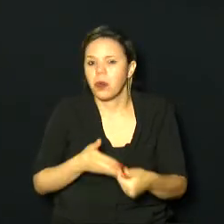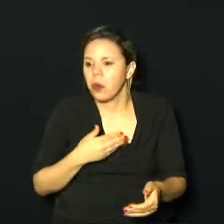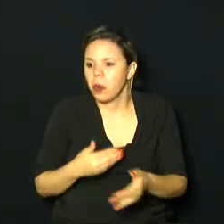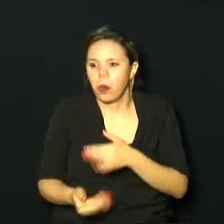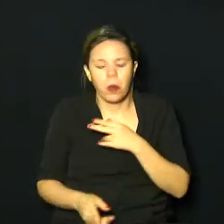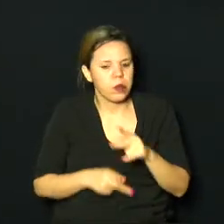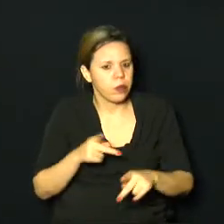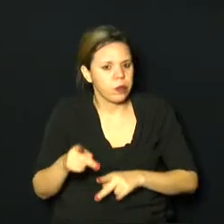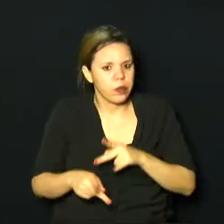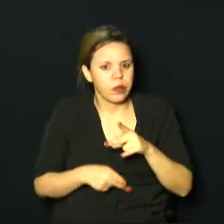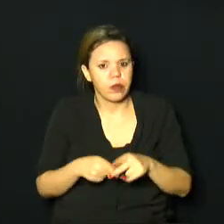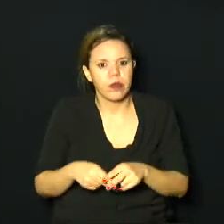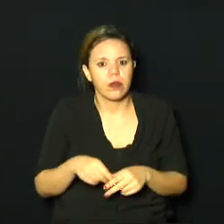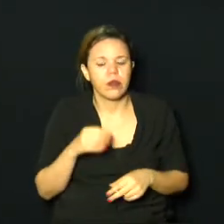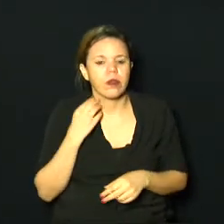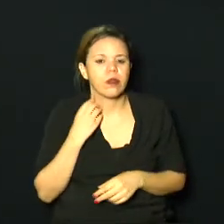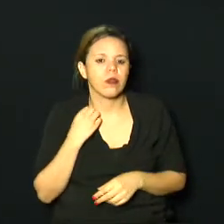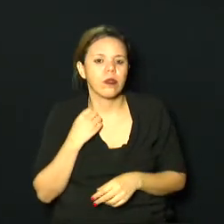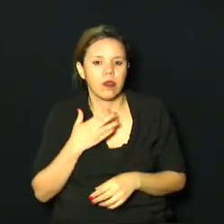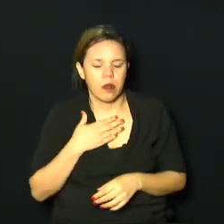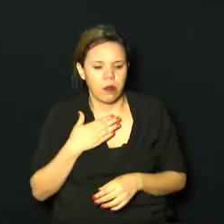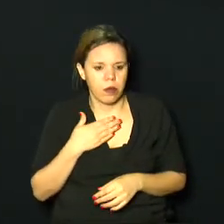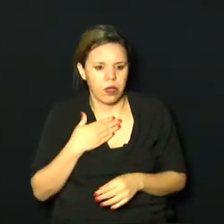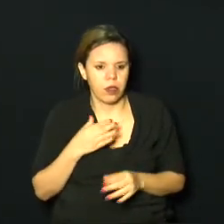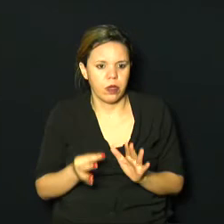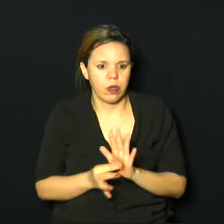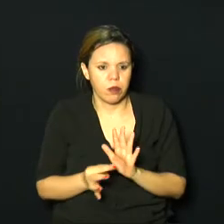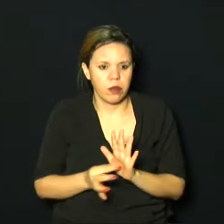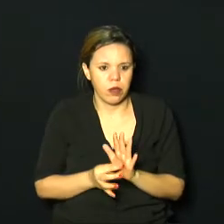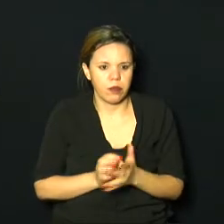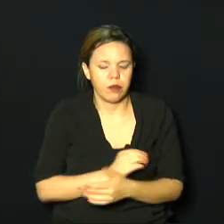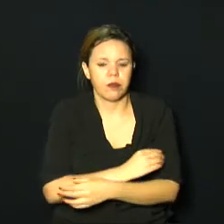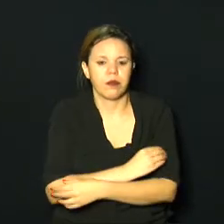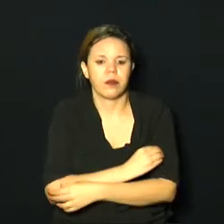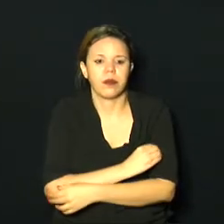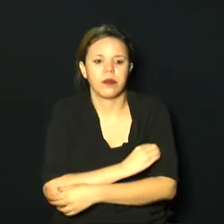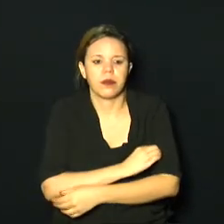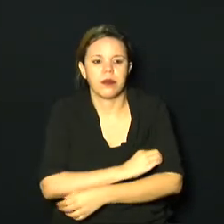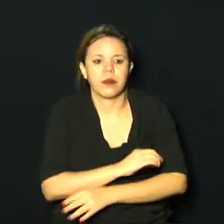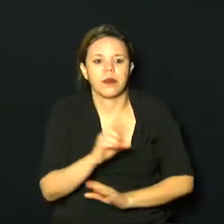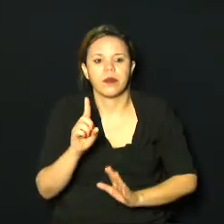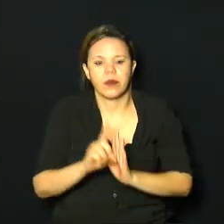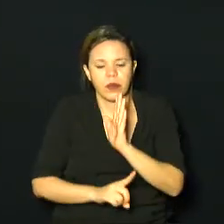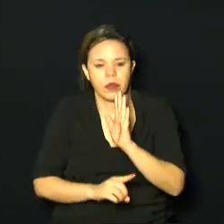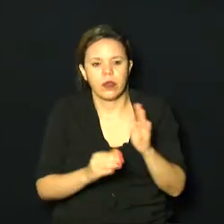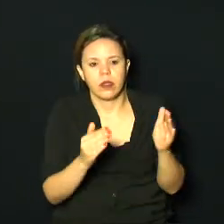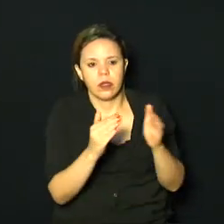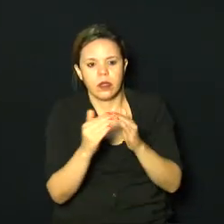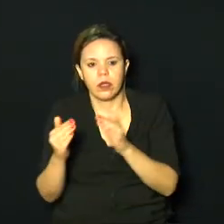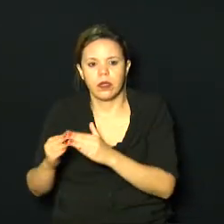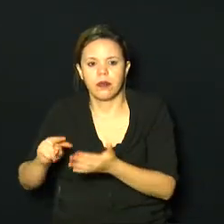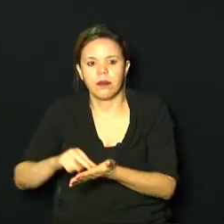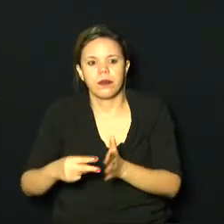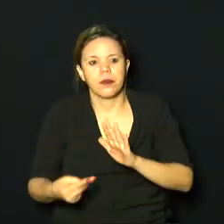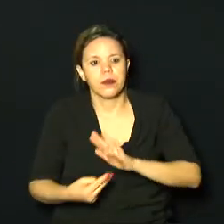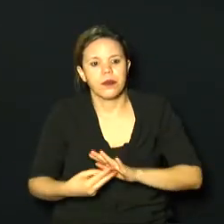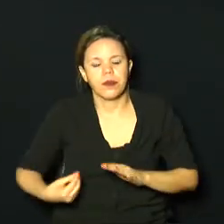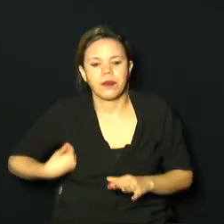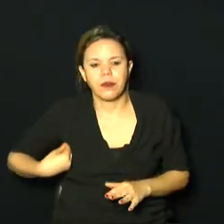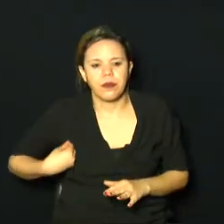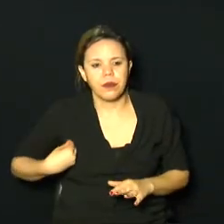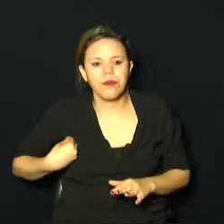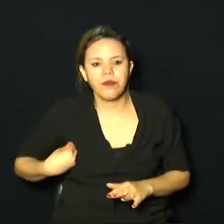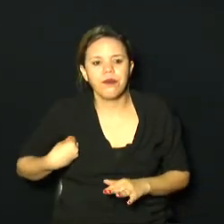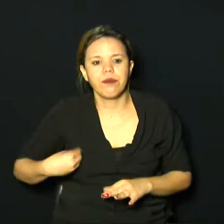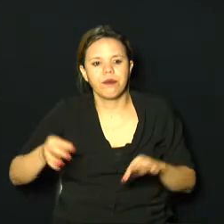indistintamente, na minha interpretação. O direito à moradia significa uma vida adequada